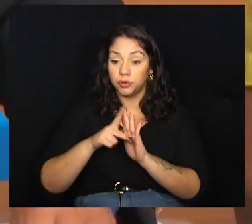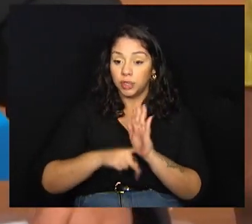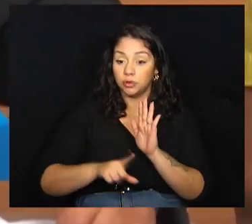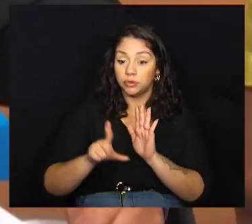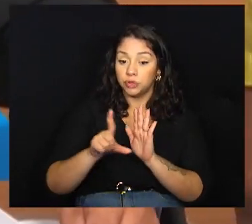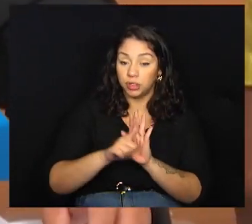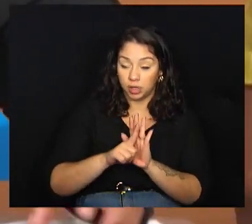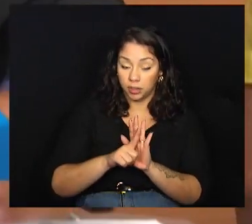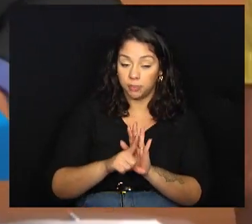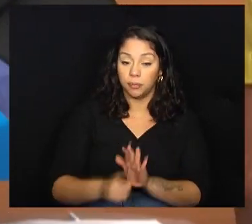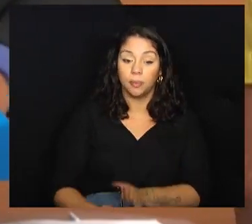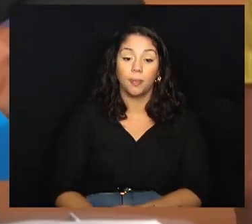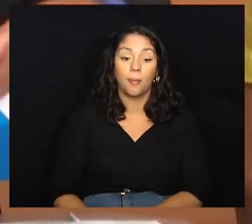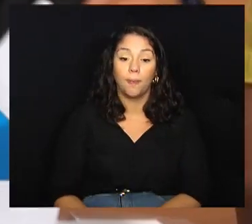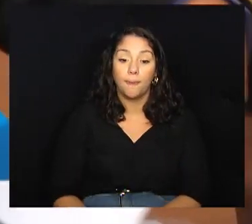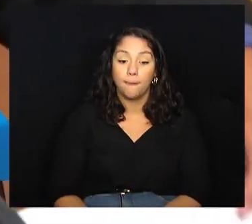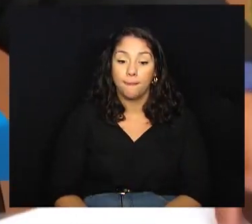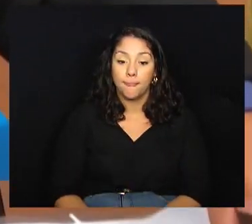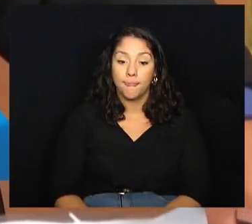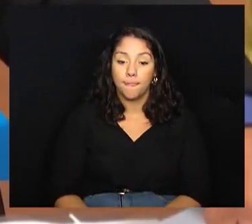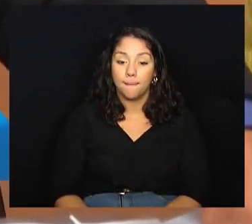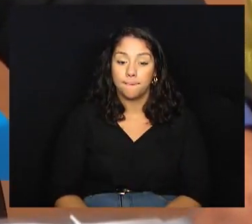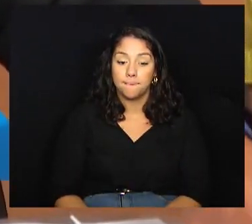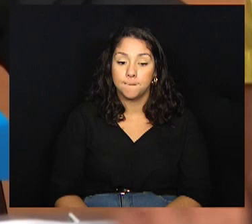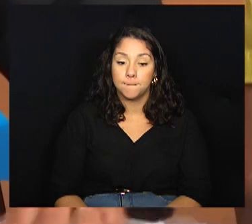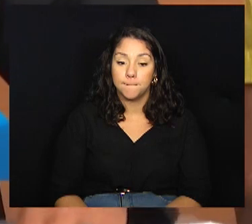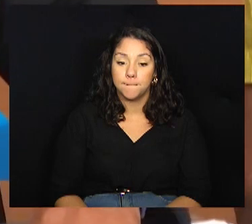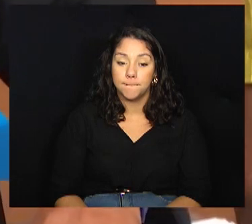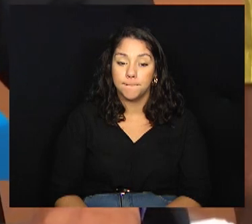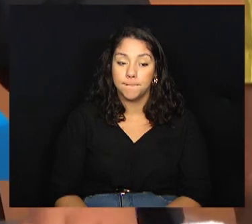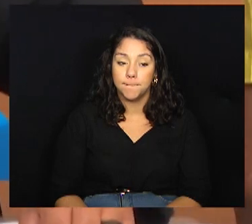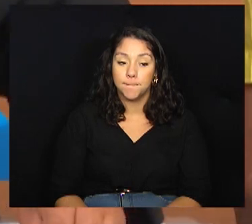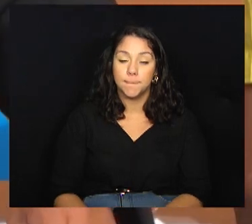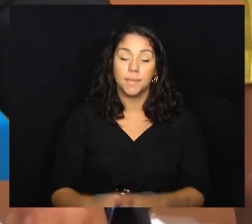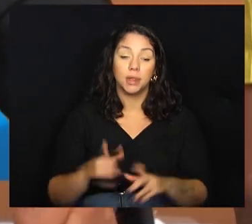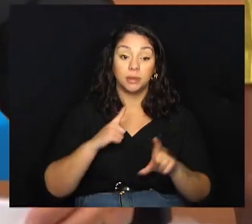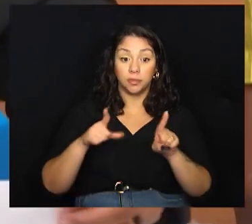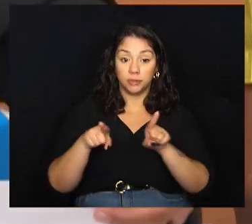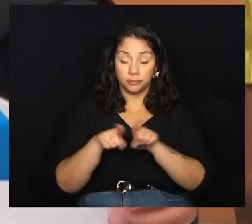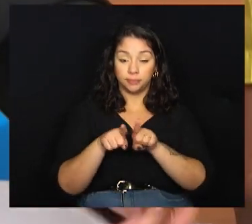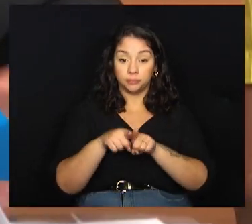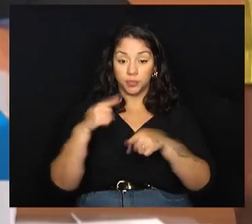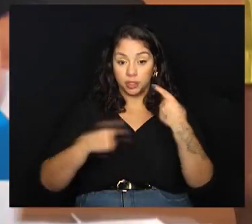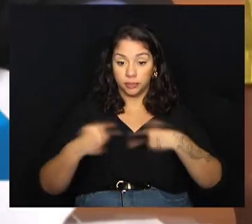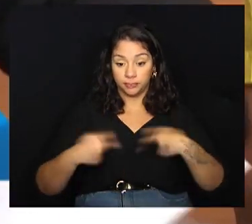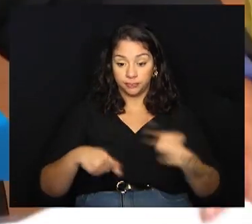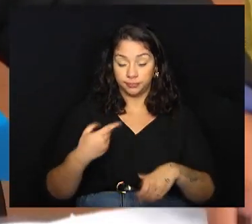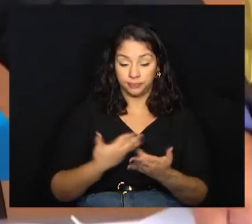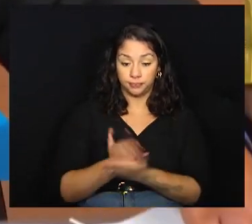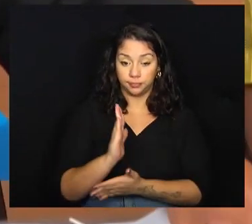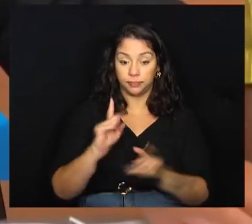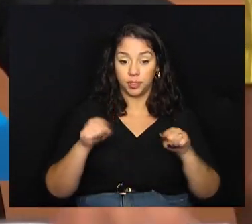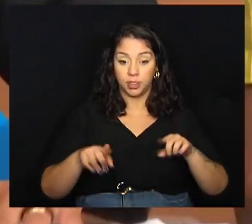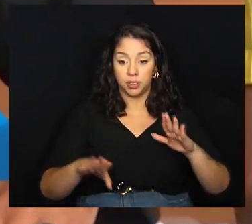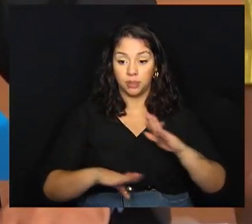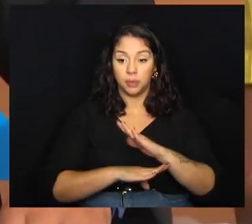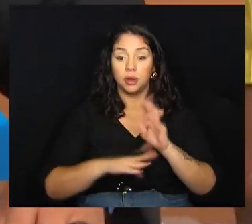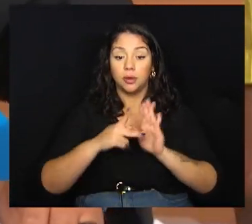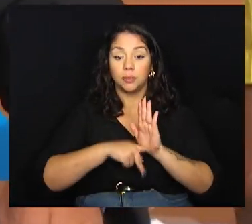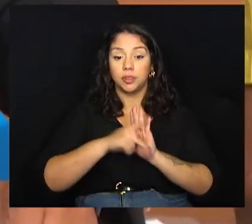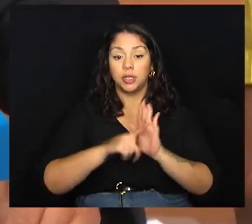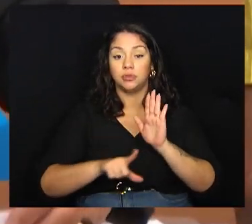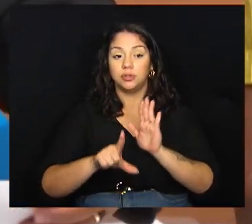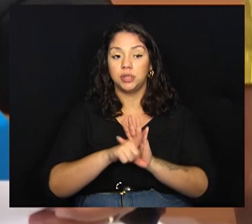né, que também foi discutido e aprovado na Câmara, esse projeto de lei.